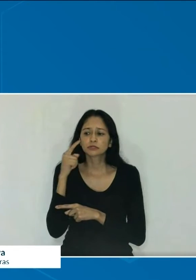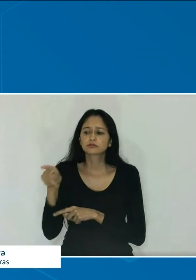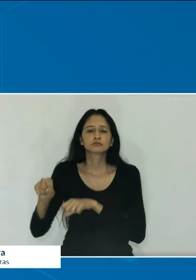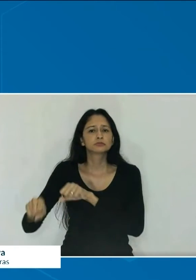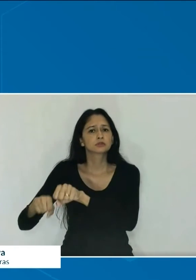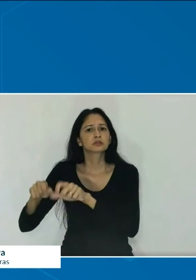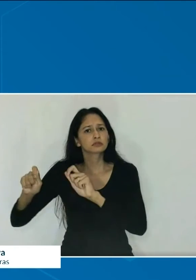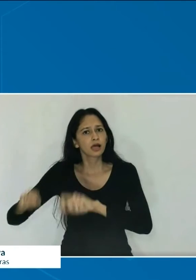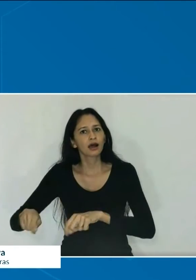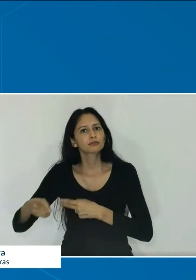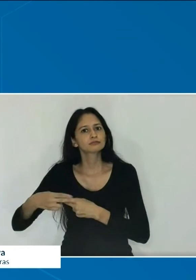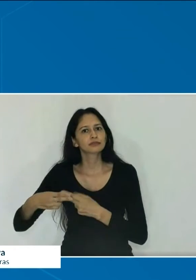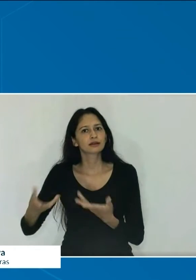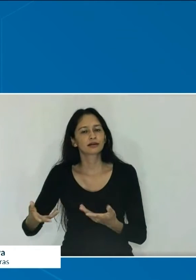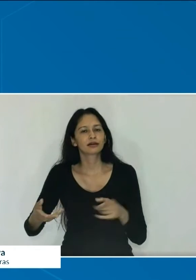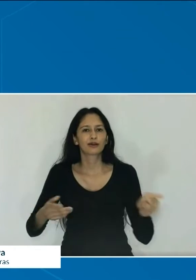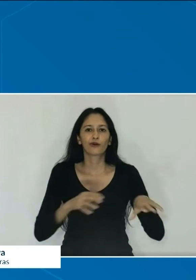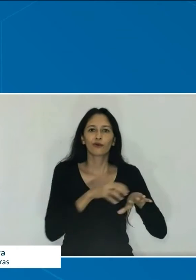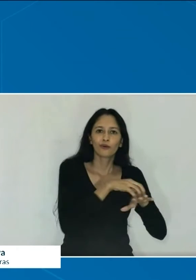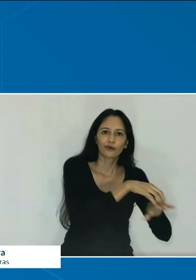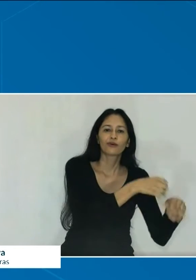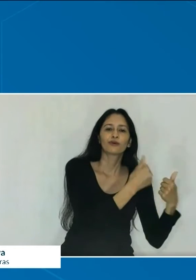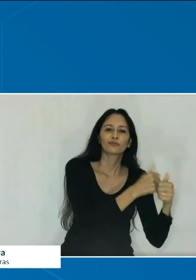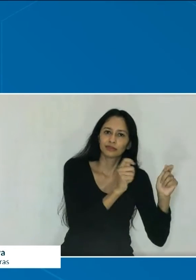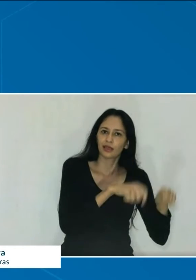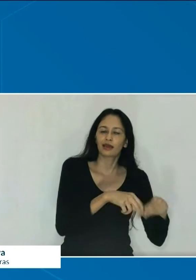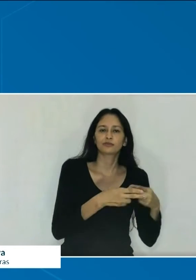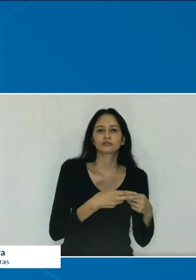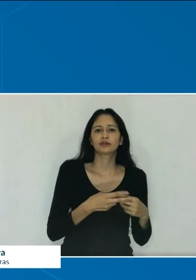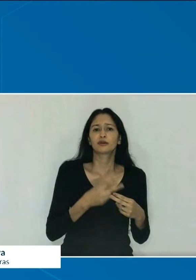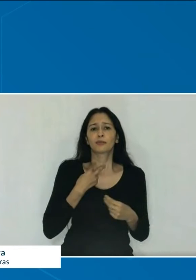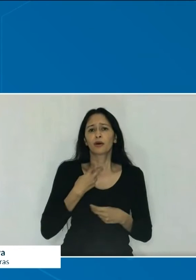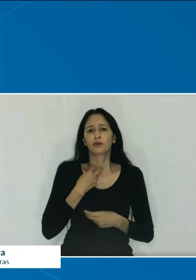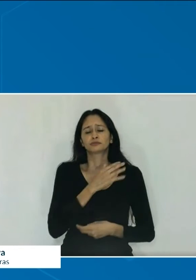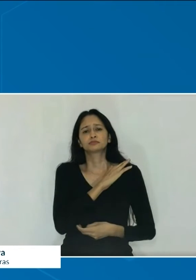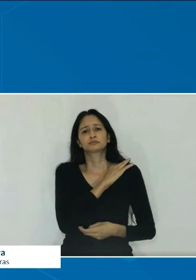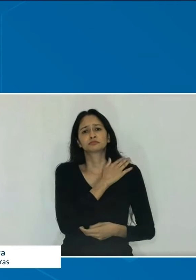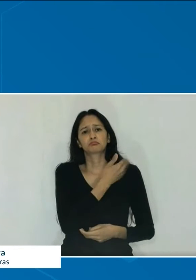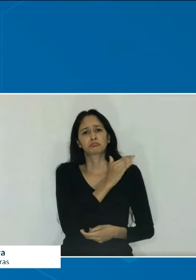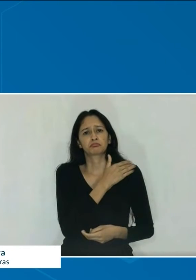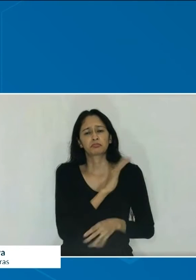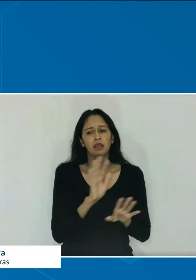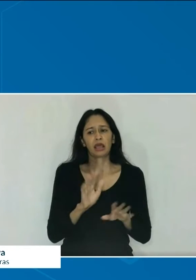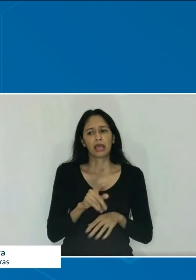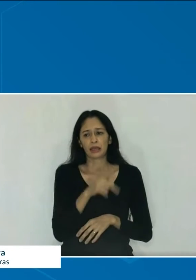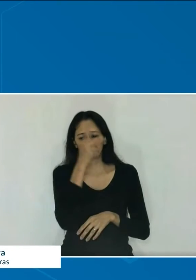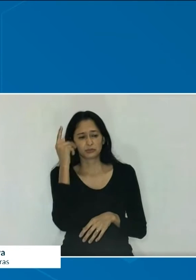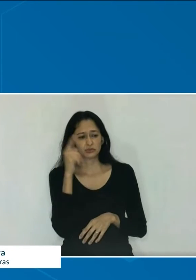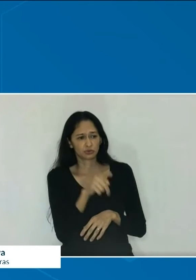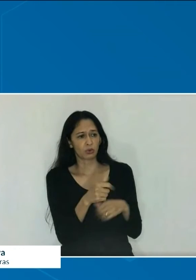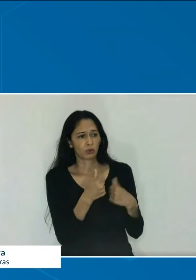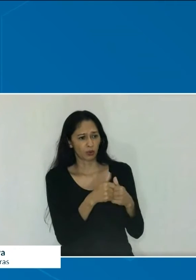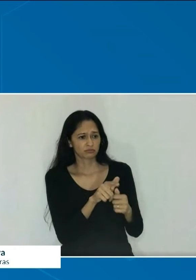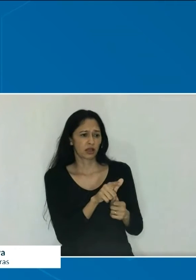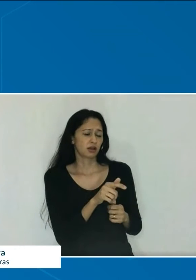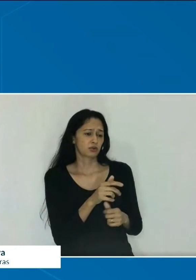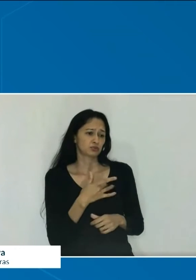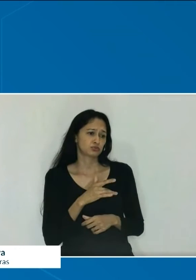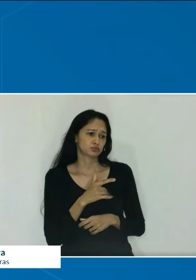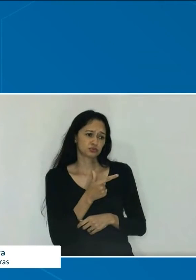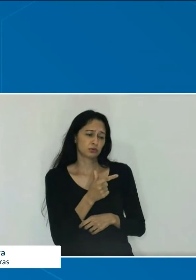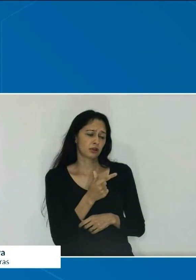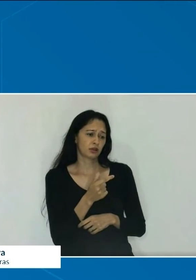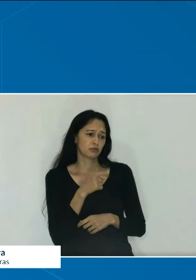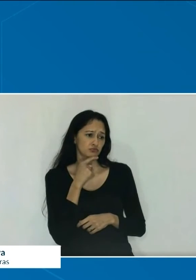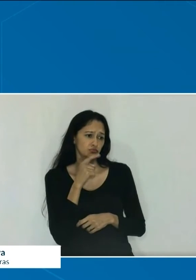diferente, menos preconceituosa. Hoje, considera-se que quem usa ônibus é aquela pessoa que não tem condições de comprar o seu